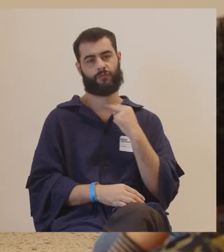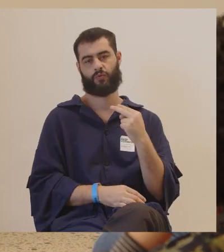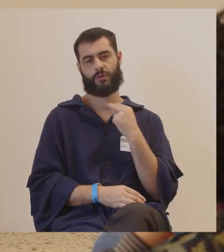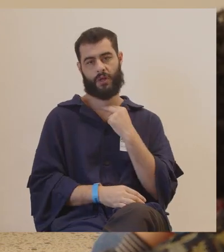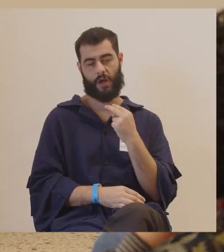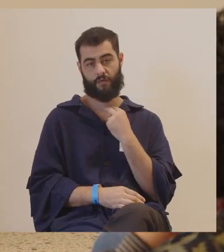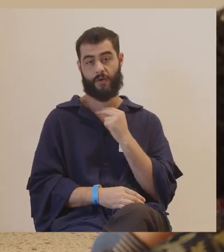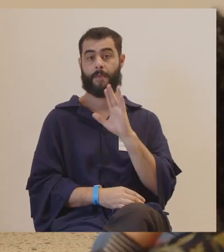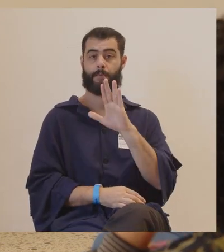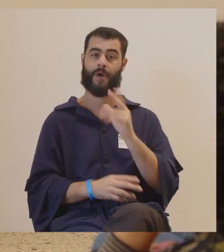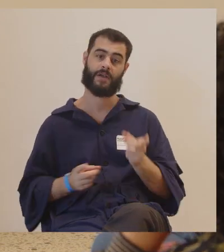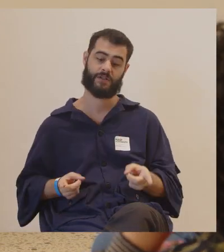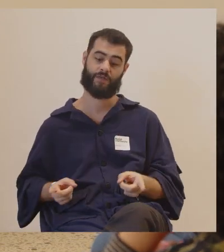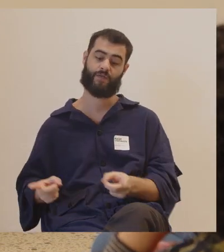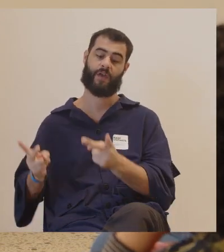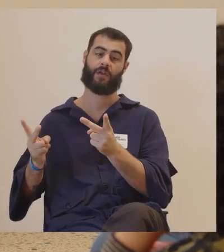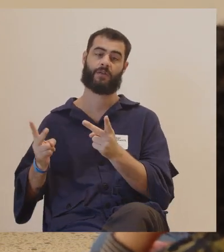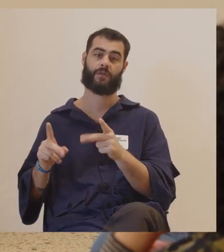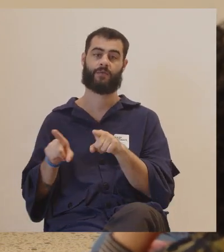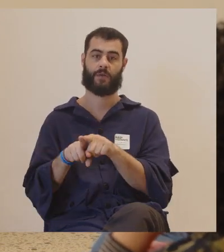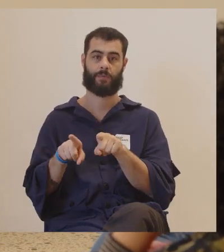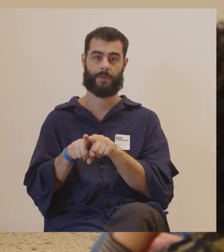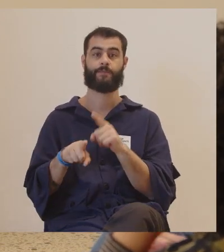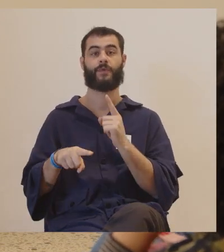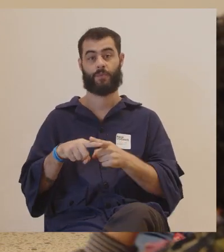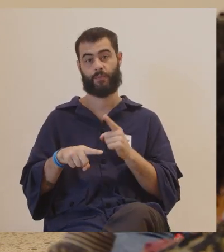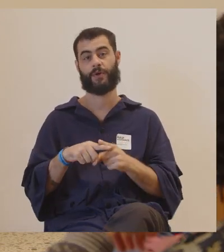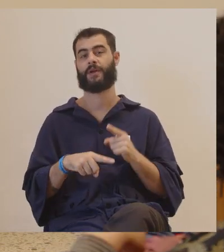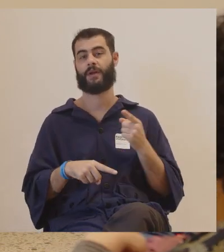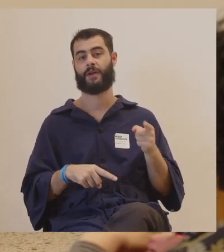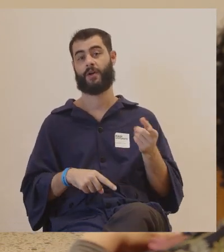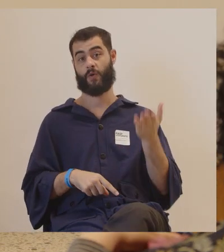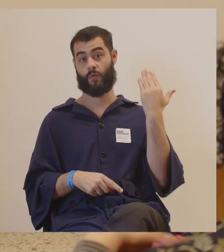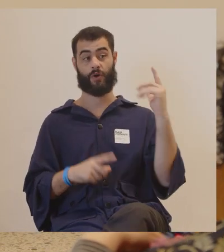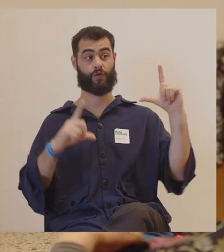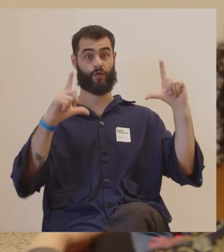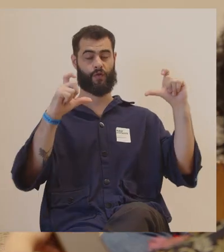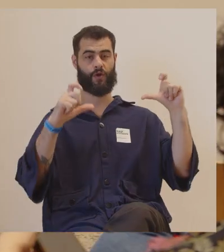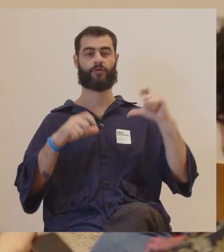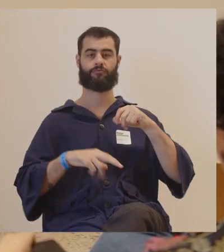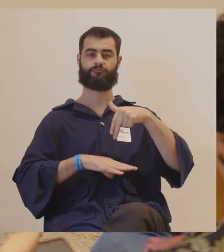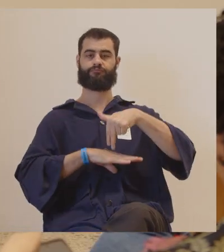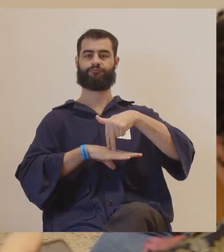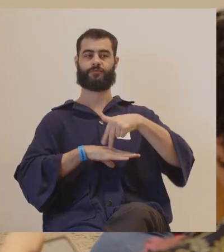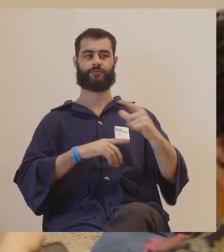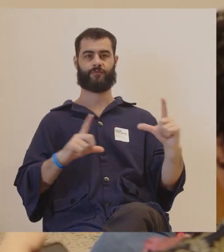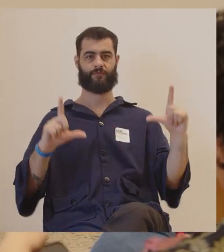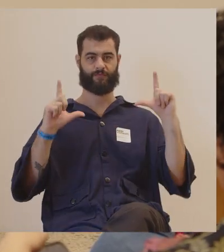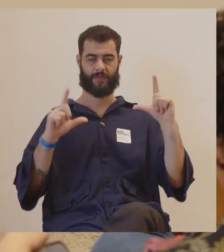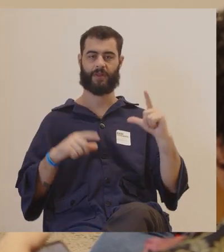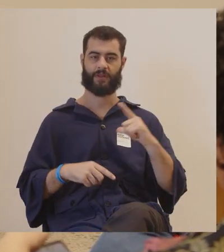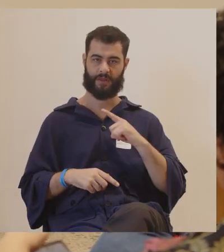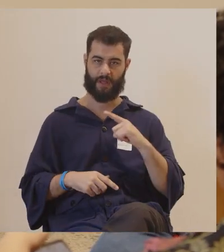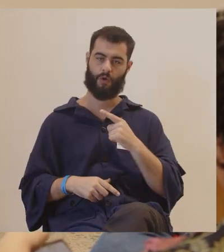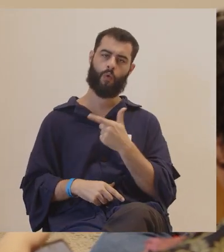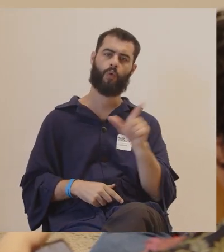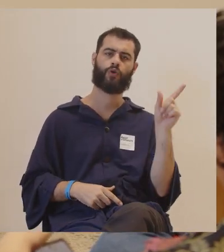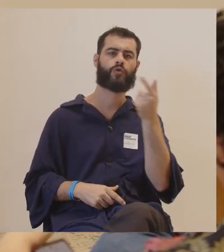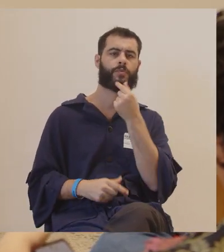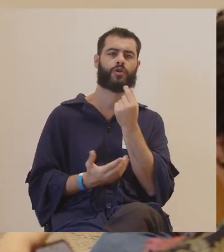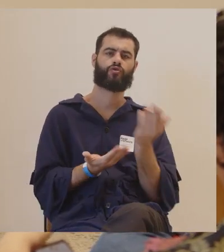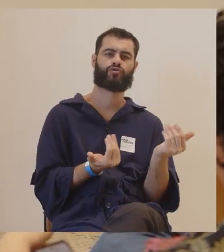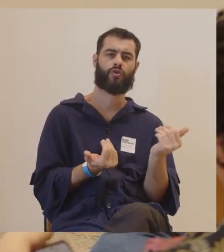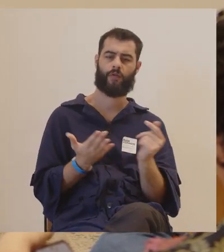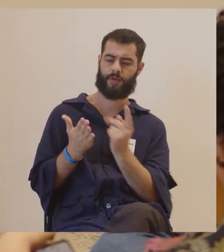Porque é como ele aparece nas fotografias de época, é como ele é filmado pelo jovem Sacha Guitry pintando,